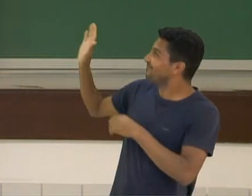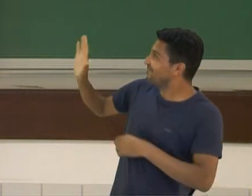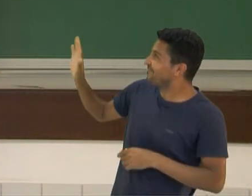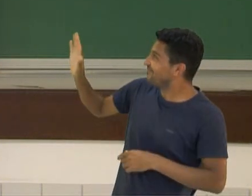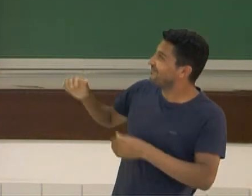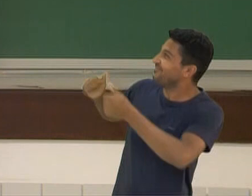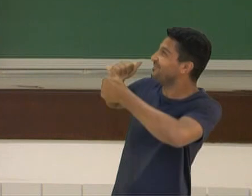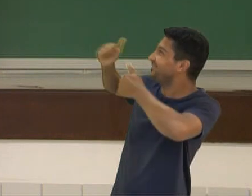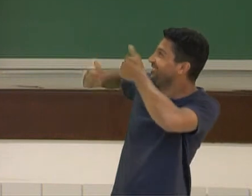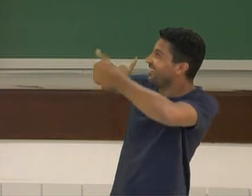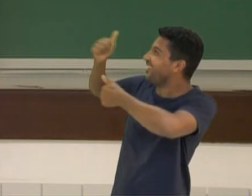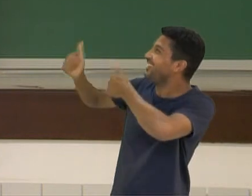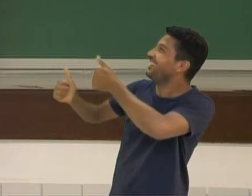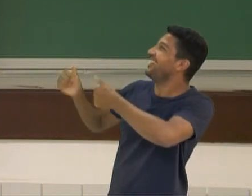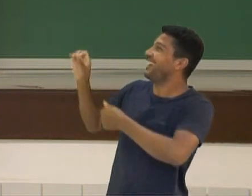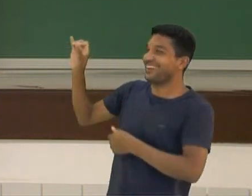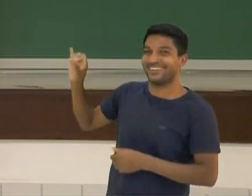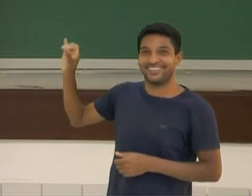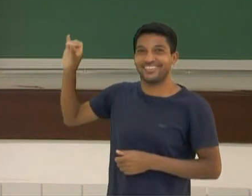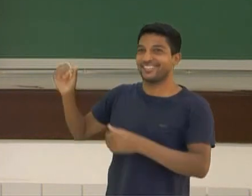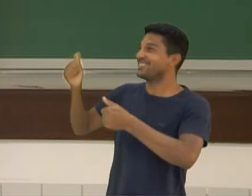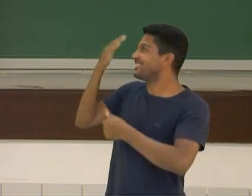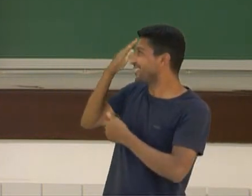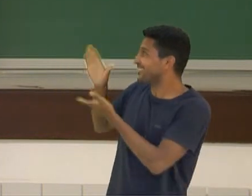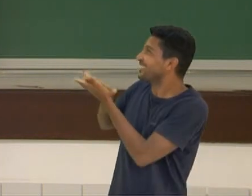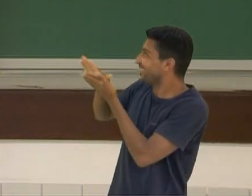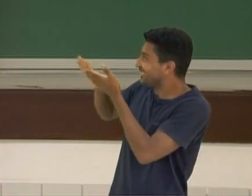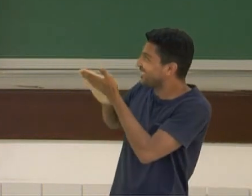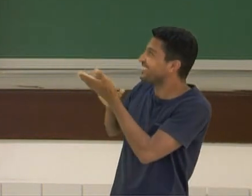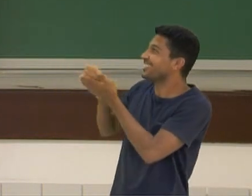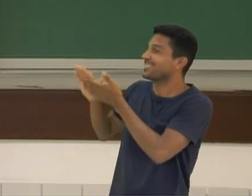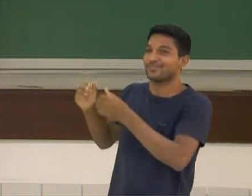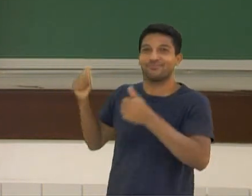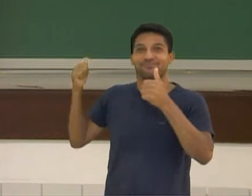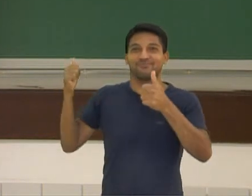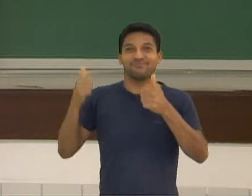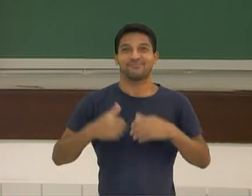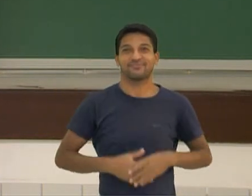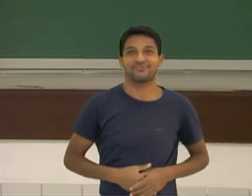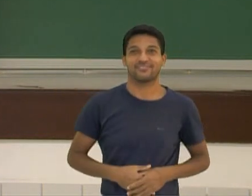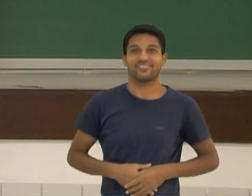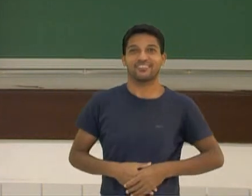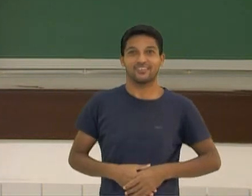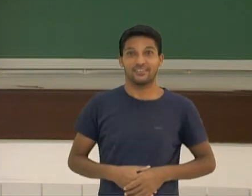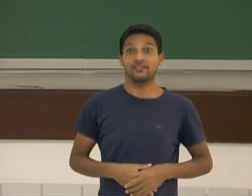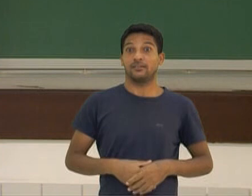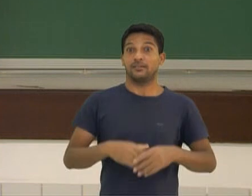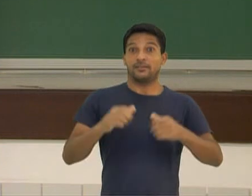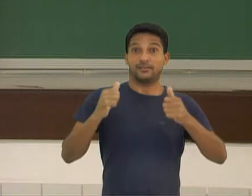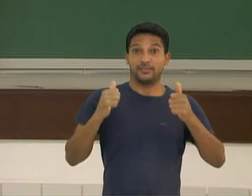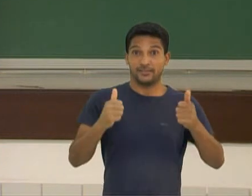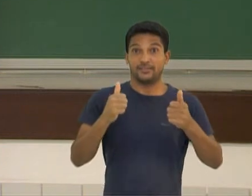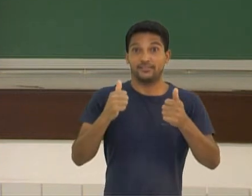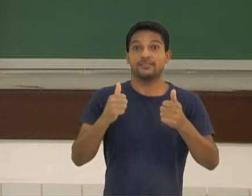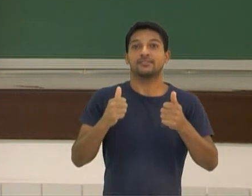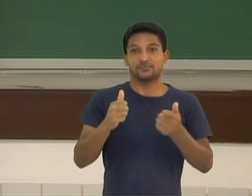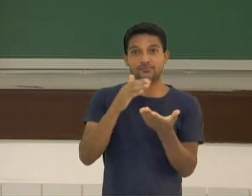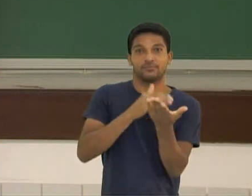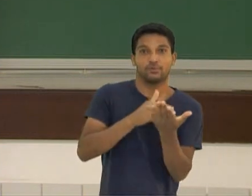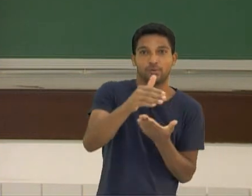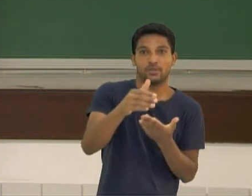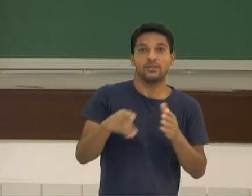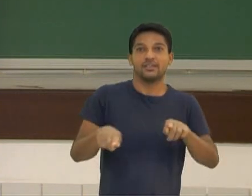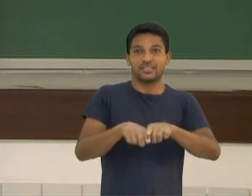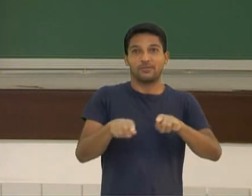maestro Isaías, meu garoto, muito obrigado pela parceria de sempre, tá aí acompanhando as aulas também, beleza? E hoje sob o comando do